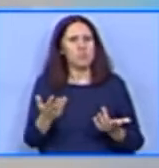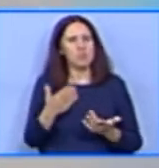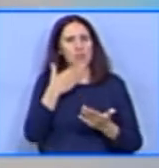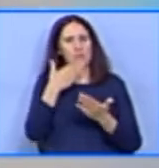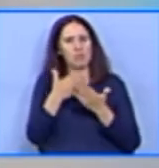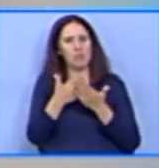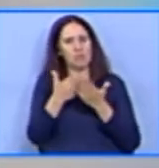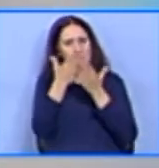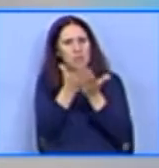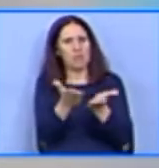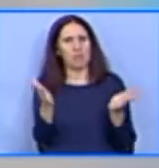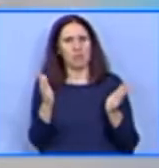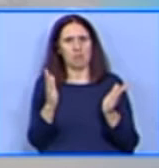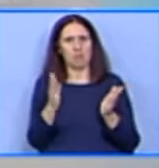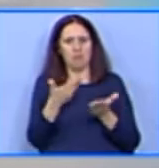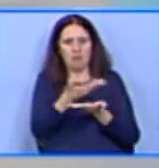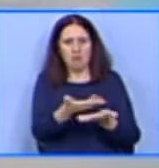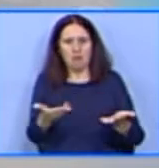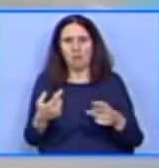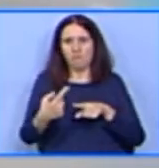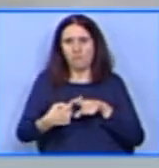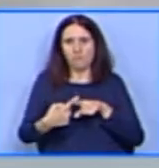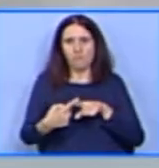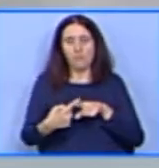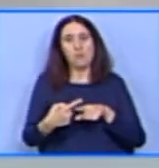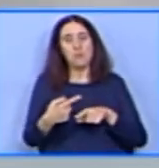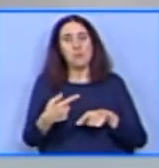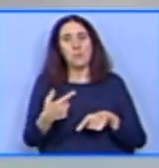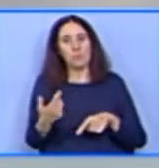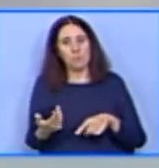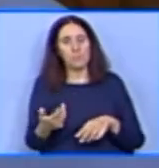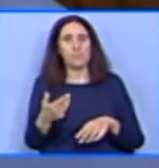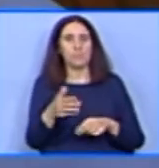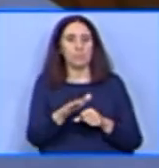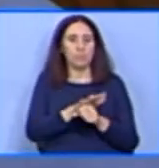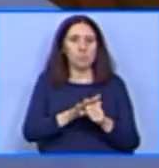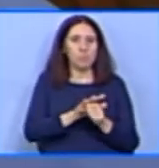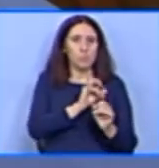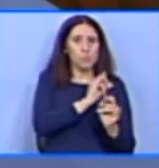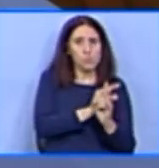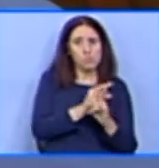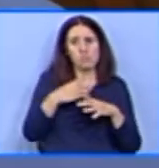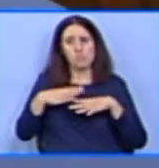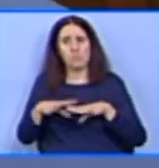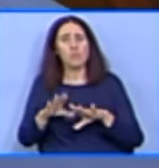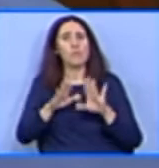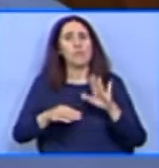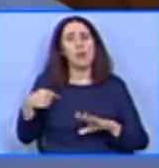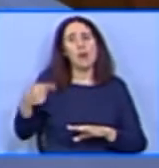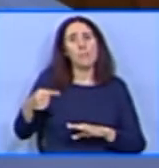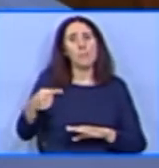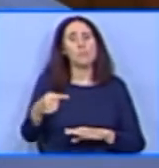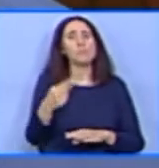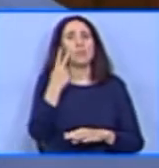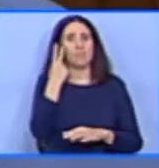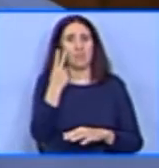alargar as motivações e os interesses a outros domínios, outras férias, que às vezes no cotidiano e nos ritmos da